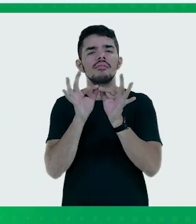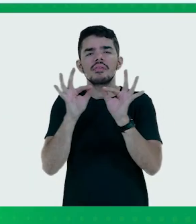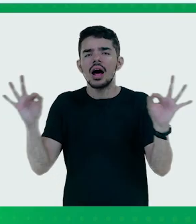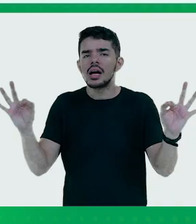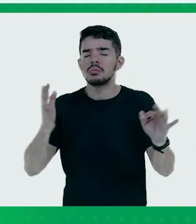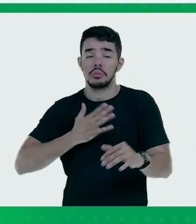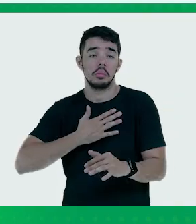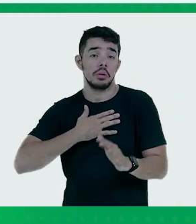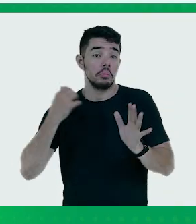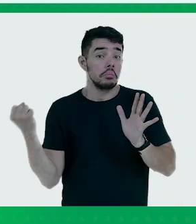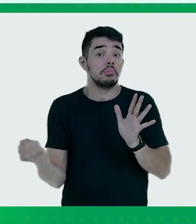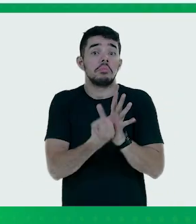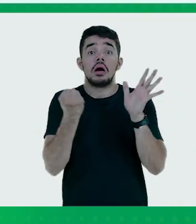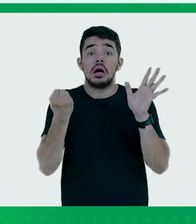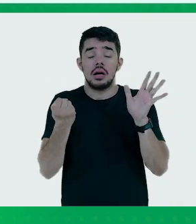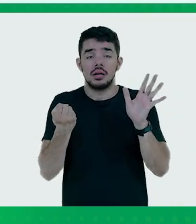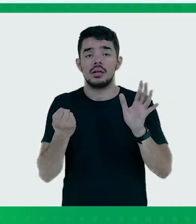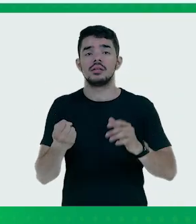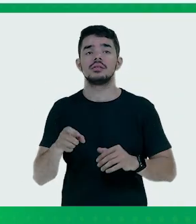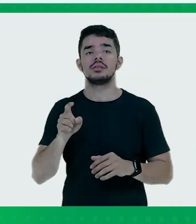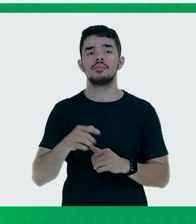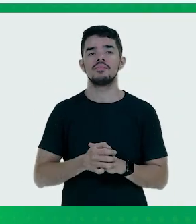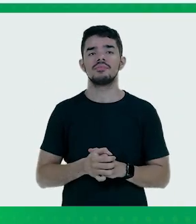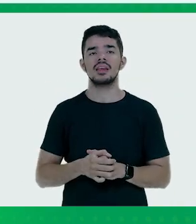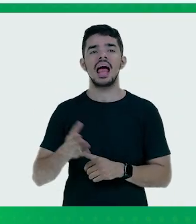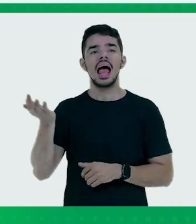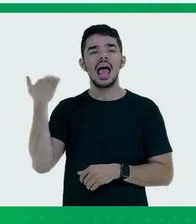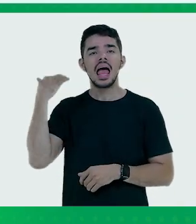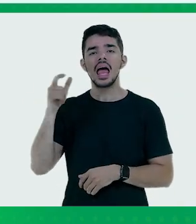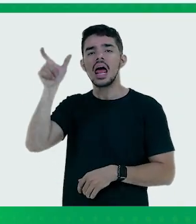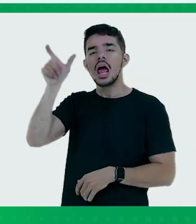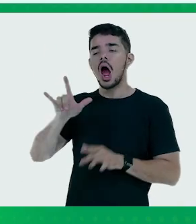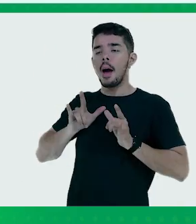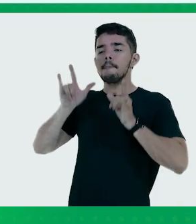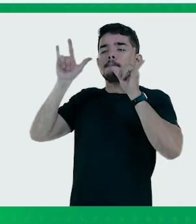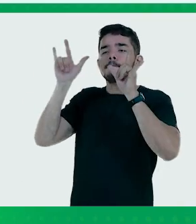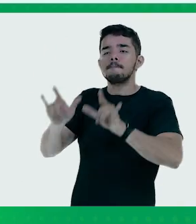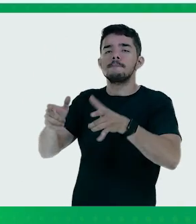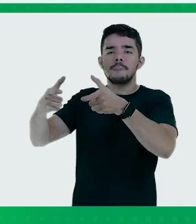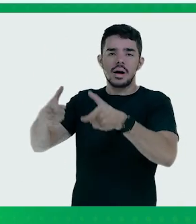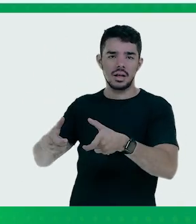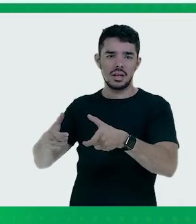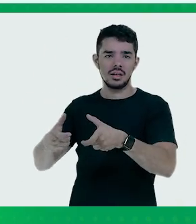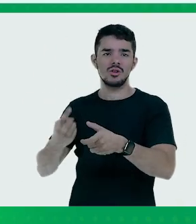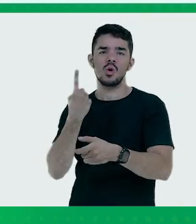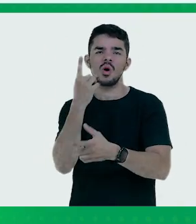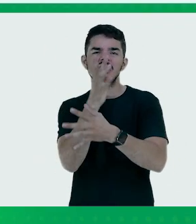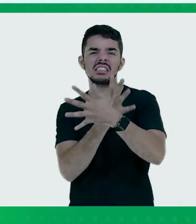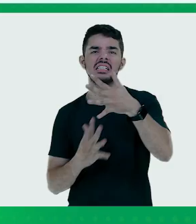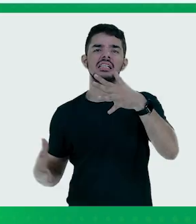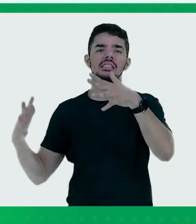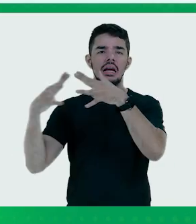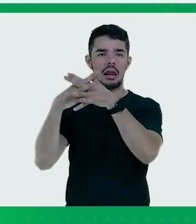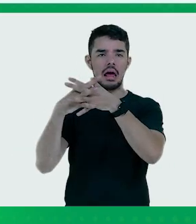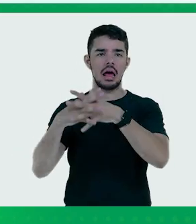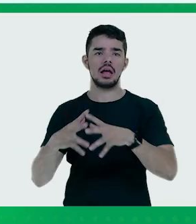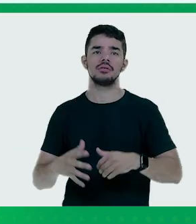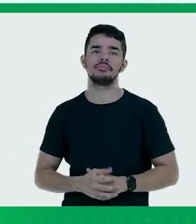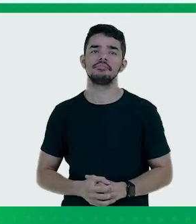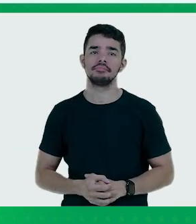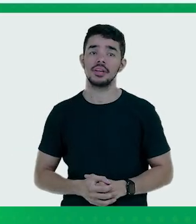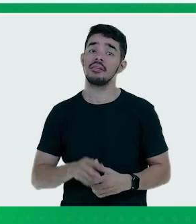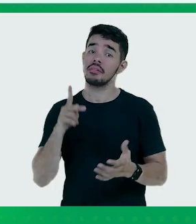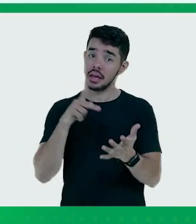para mim é a mais marcante da obra: era um patriota, um exagerado, é